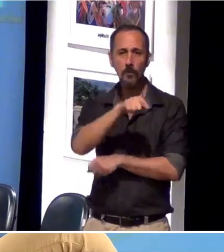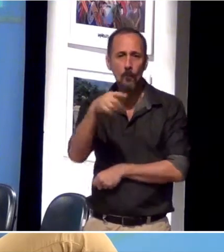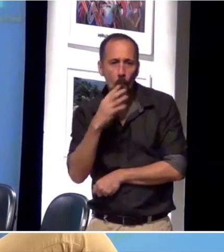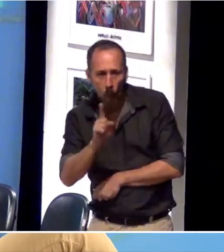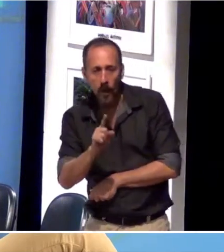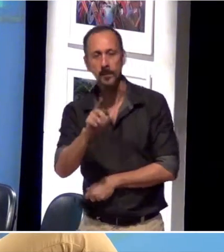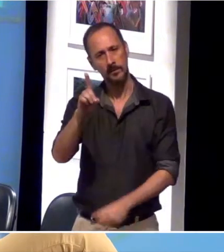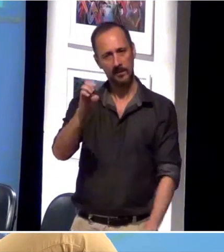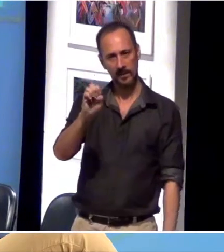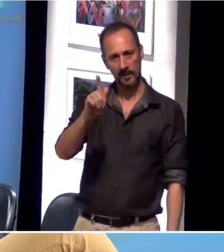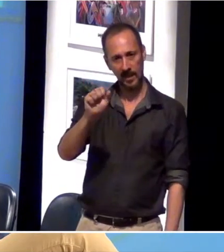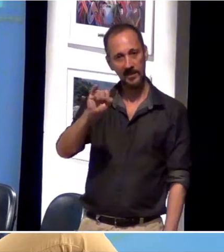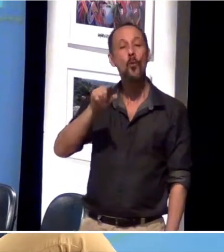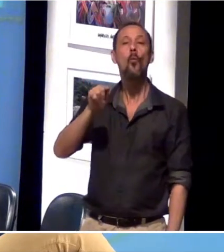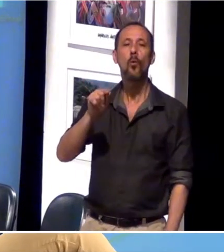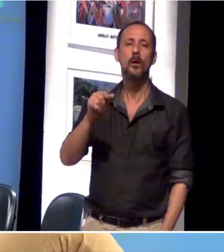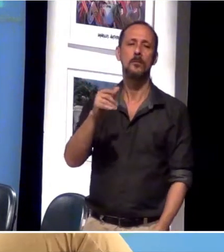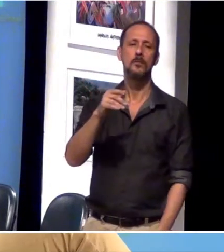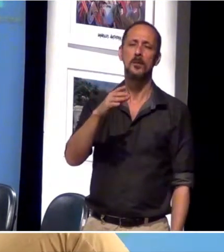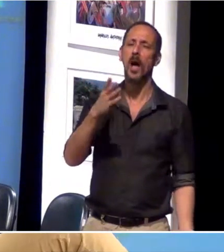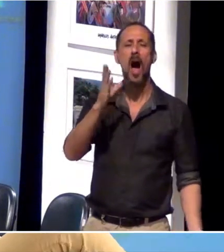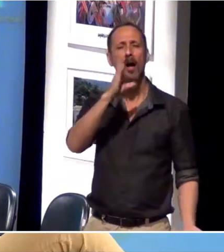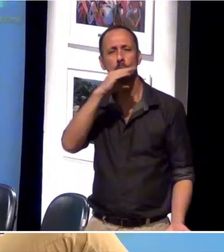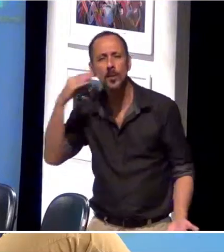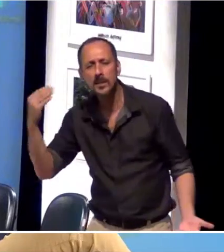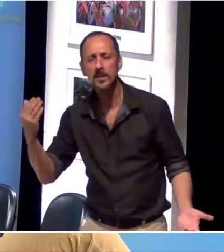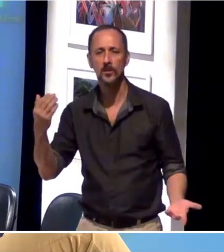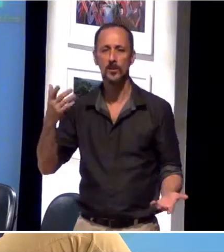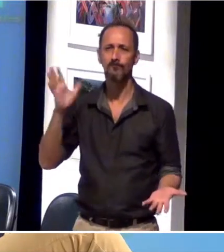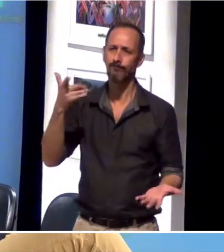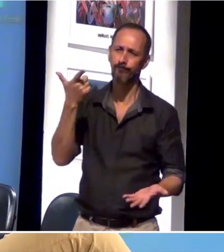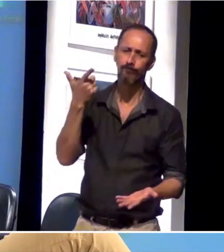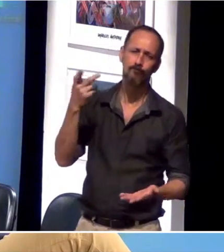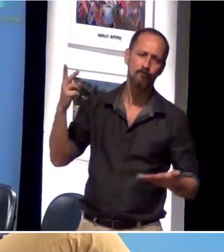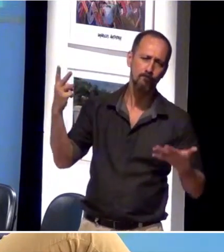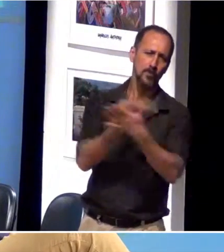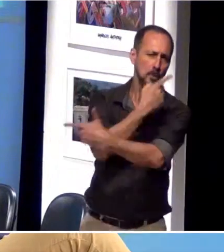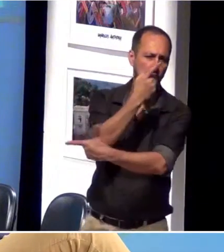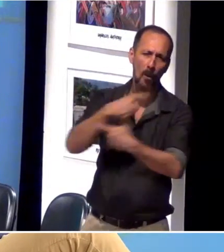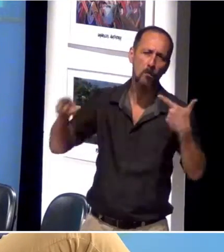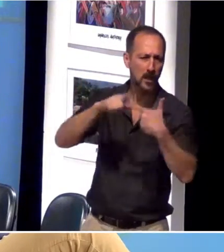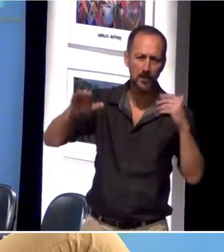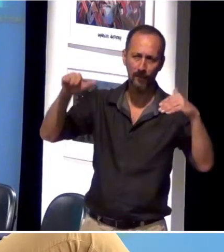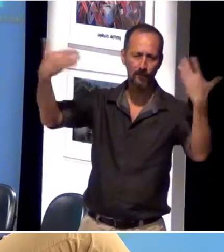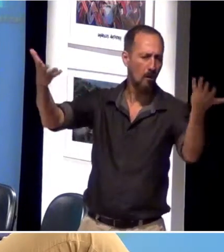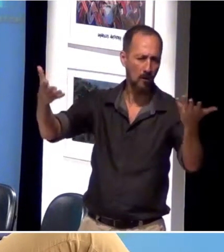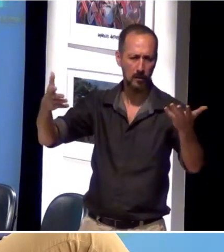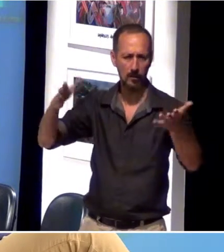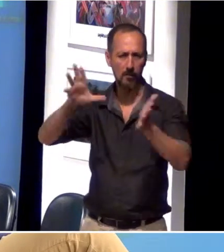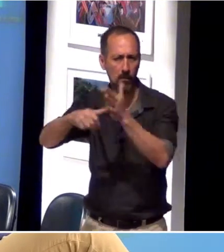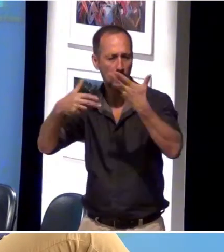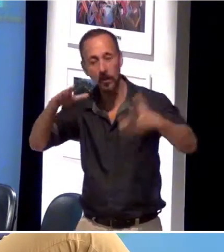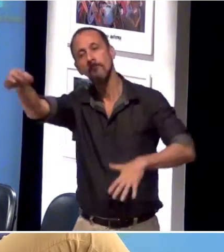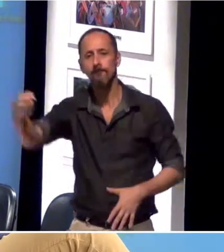conhece, o Degase é onde atende os adolescentes que cometeram ato infracional, em medida de internação e semi-liberdade,